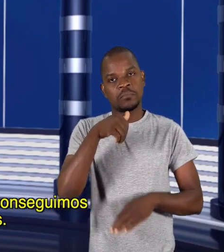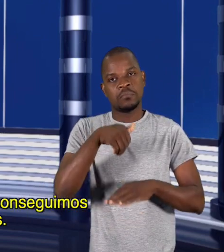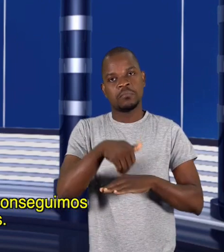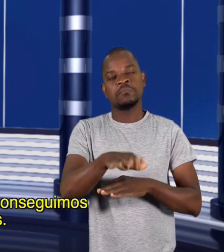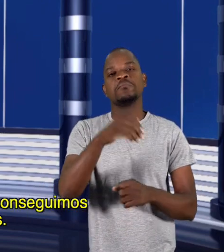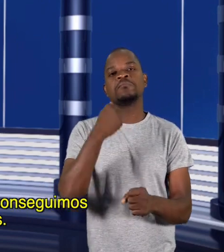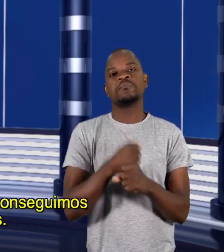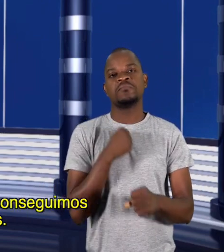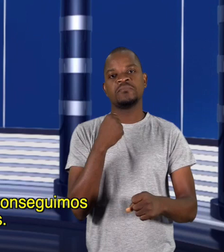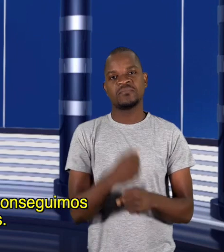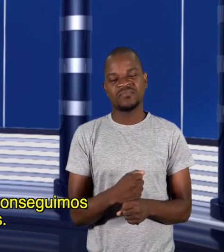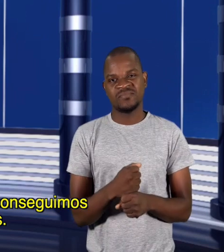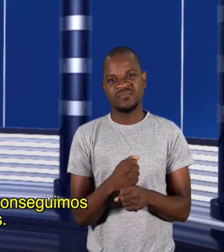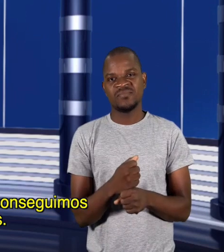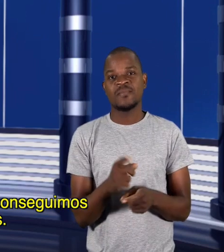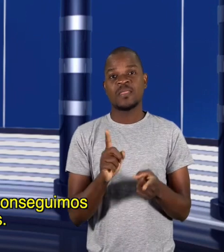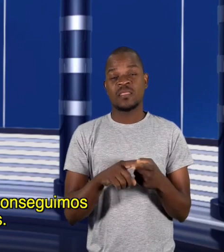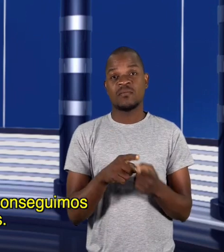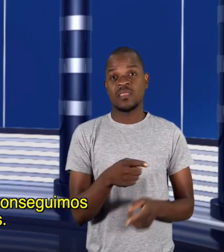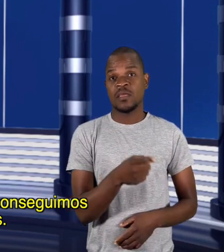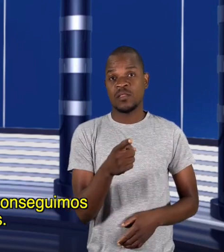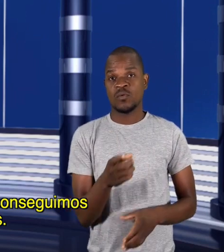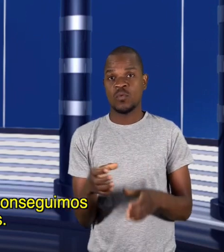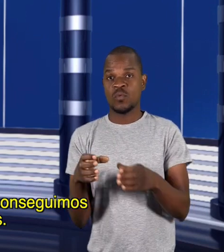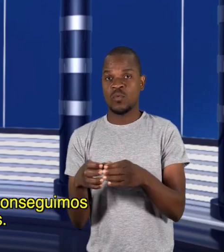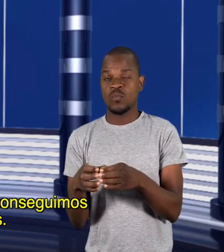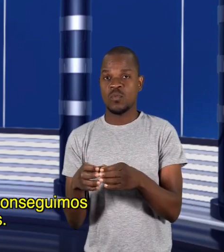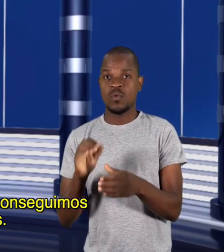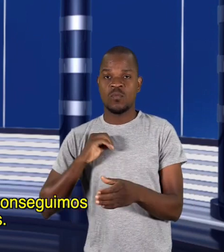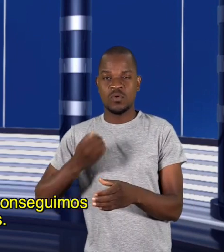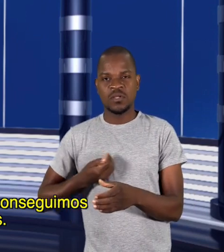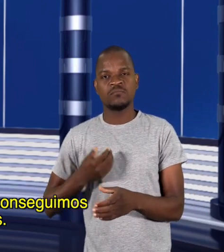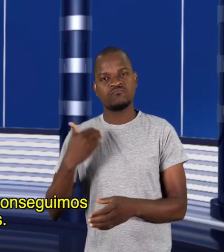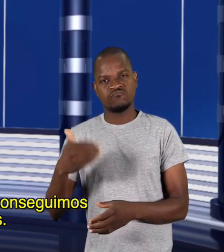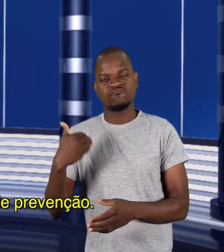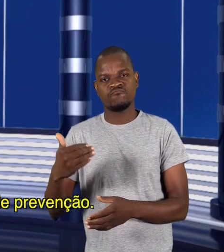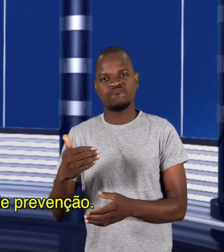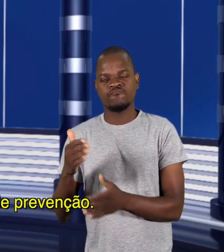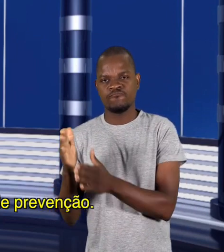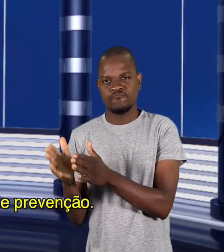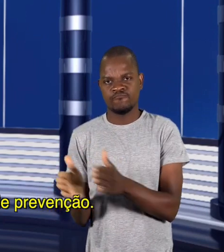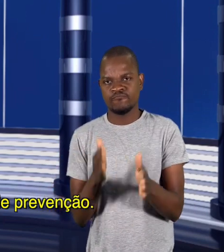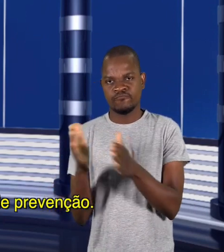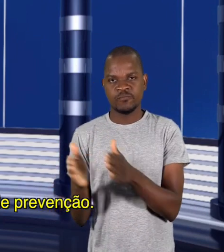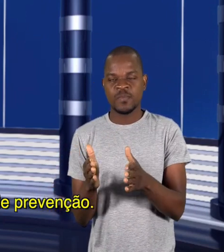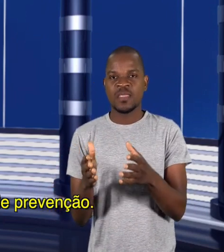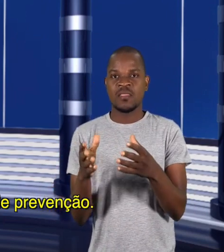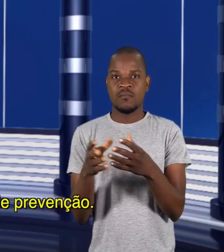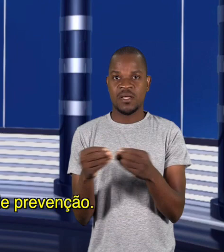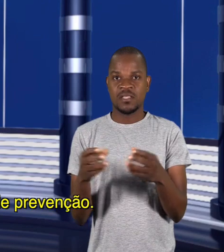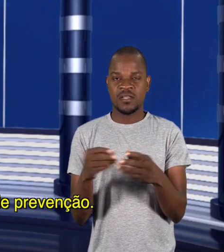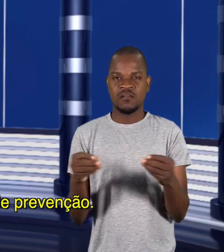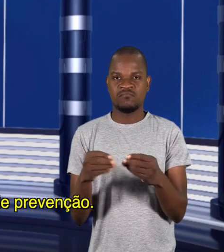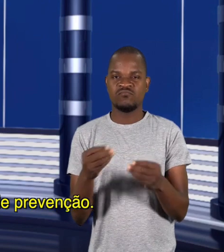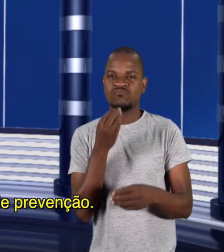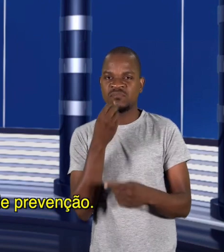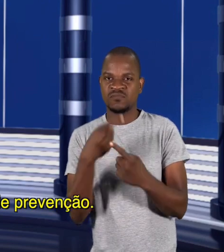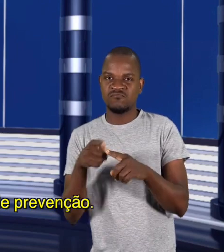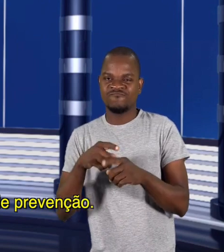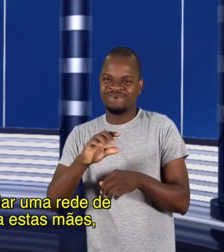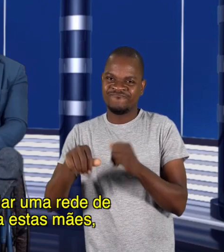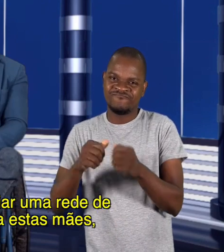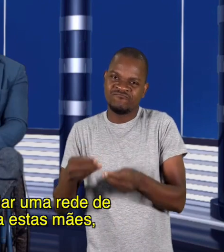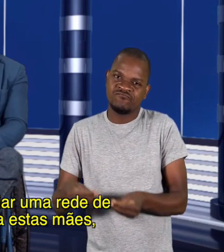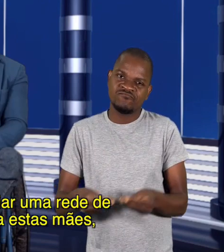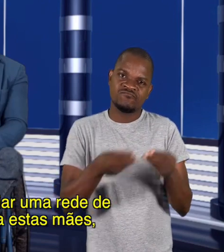famílias, neste caso, mas conseguimos um apoio para 35 famílias. Então, este apoio prevê o material